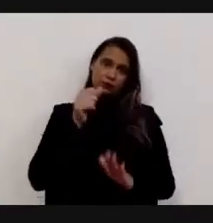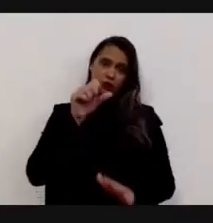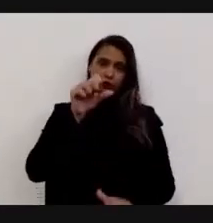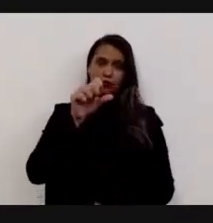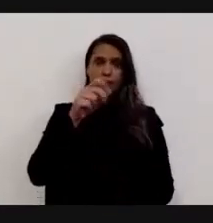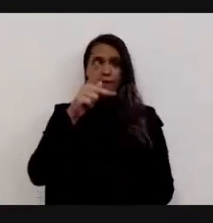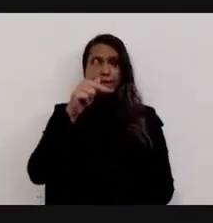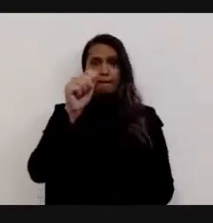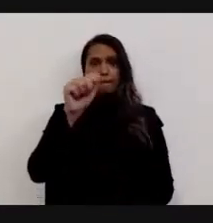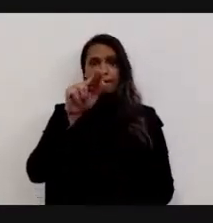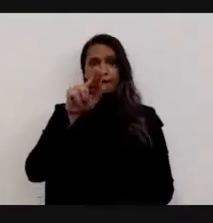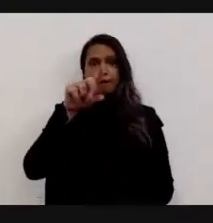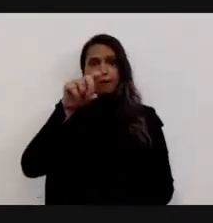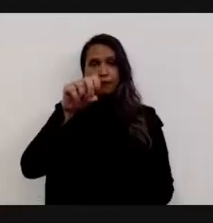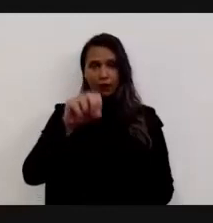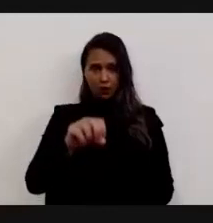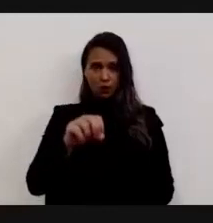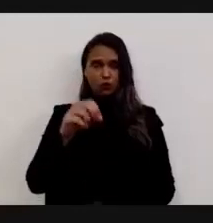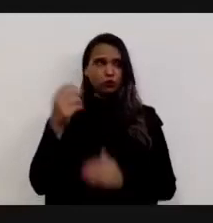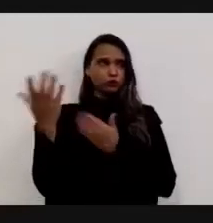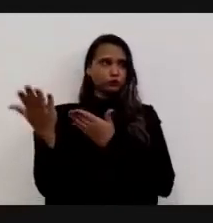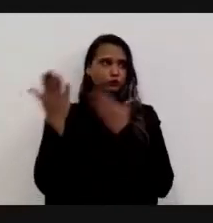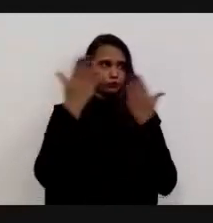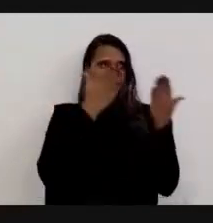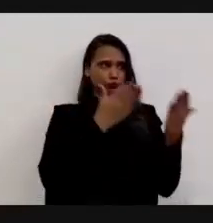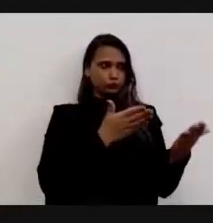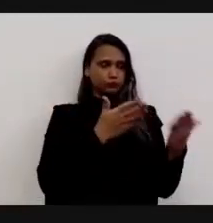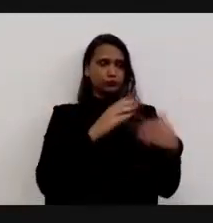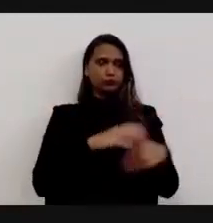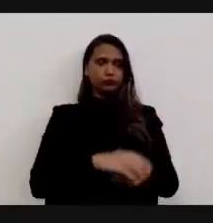Paulo Stanik Neto. Por favor, Paulo.